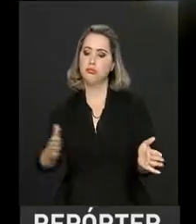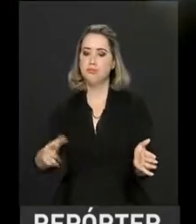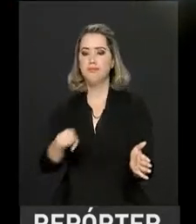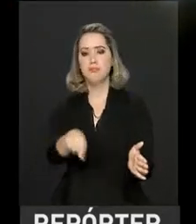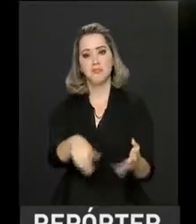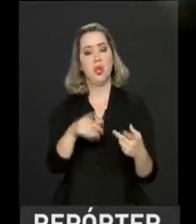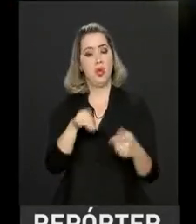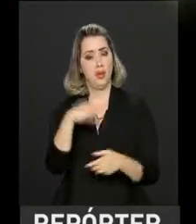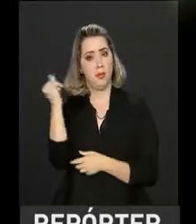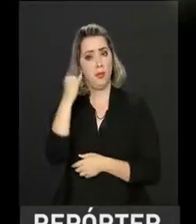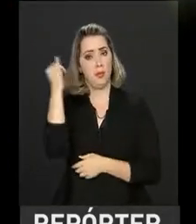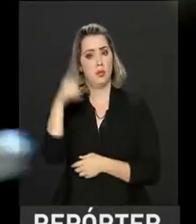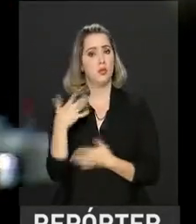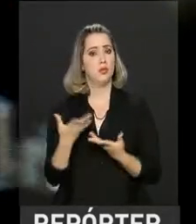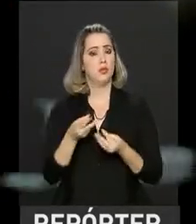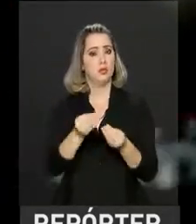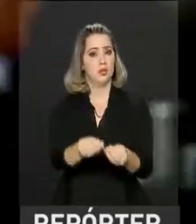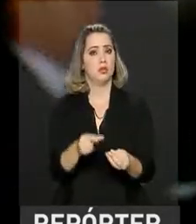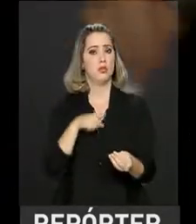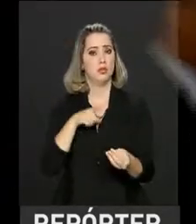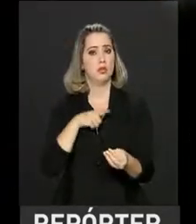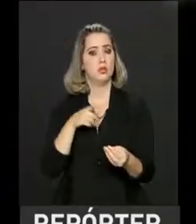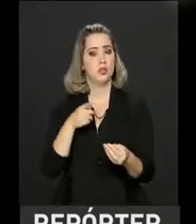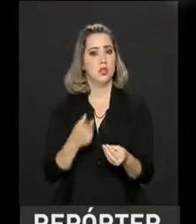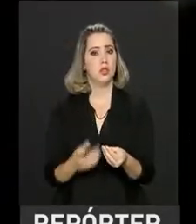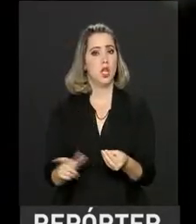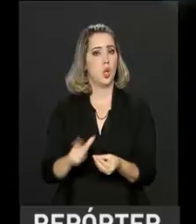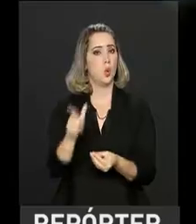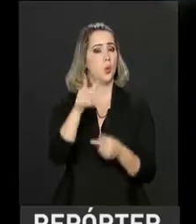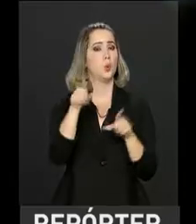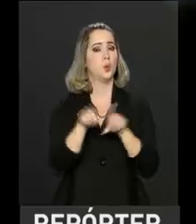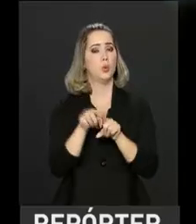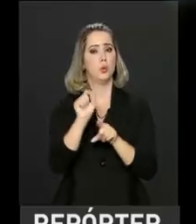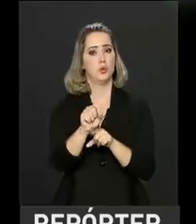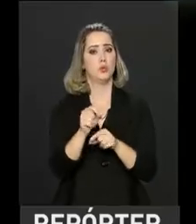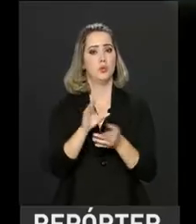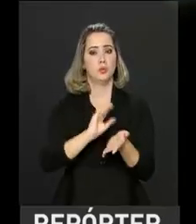e e haver uma amortização adequada para esse investimento